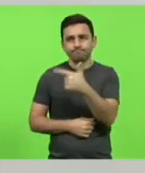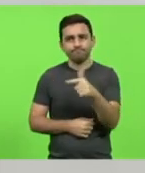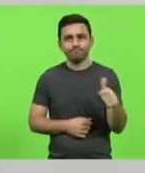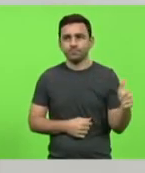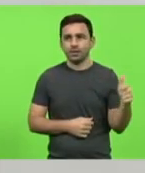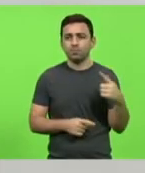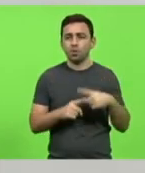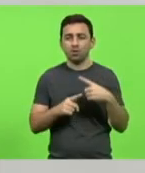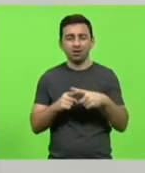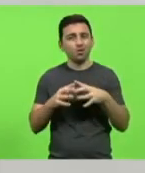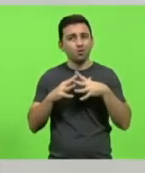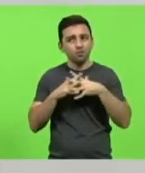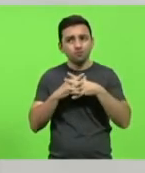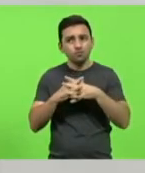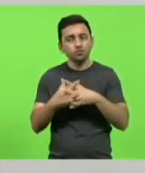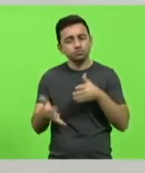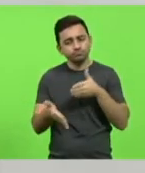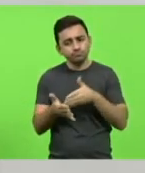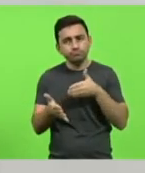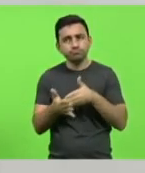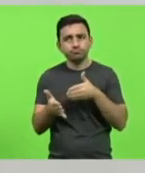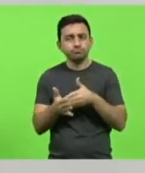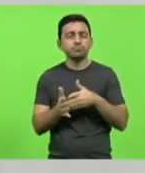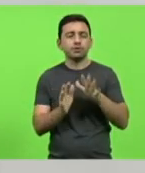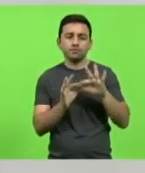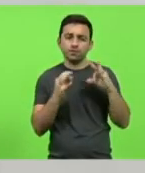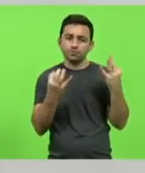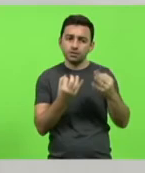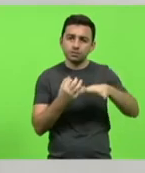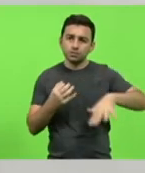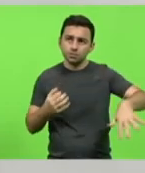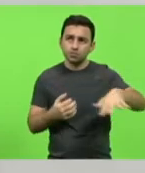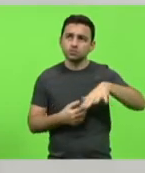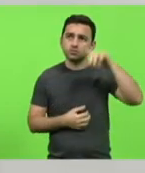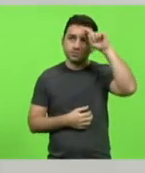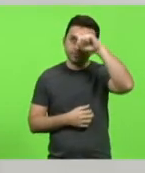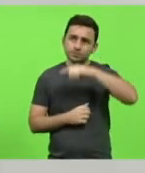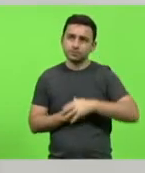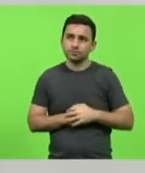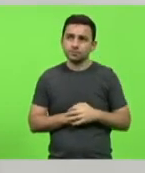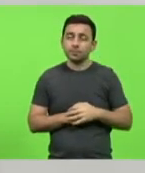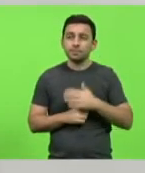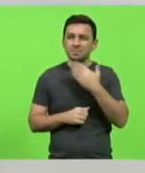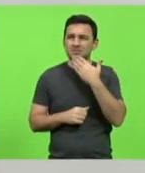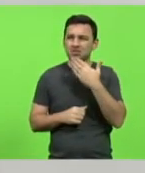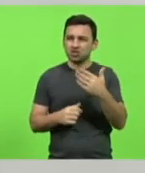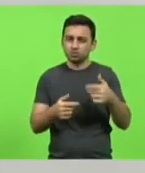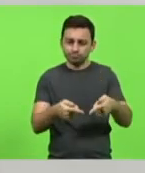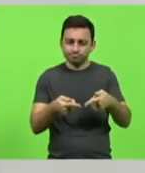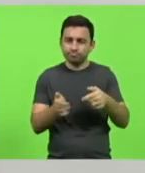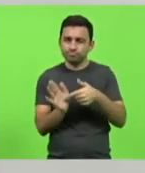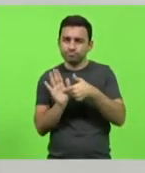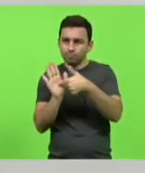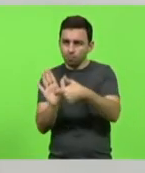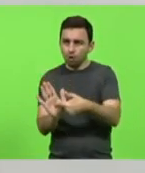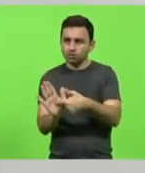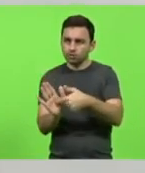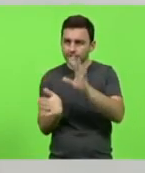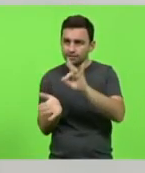complica a vida dessas famílias. Pedir um laudo, tudo bem, mas